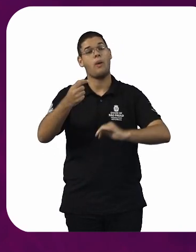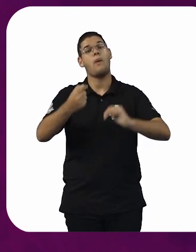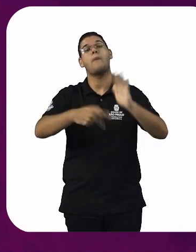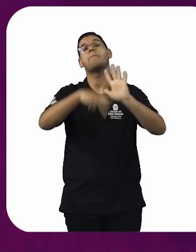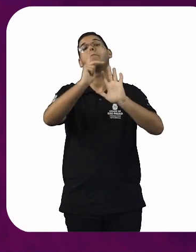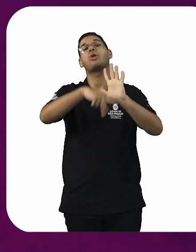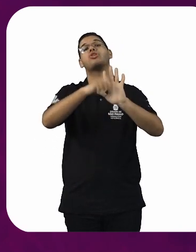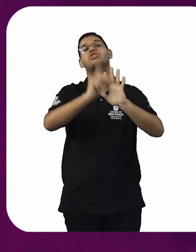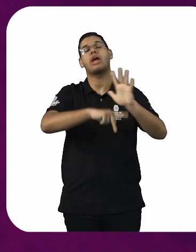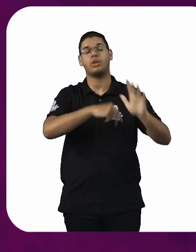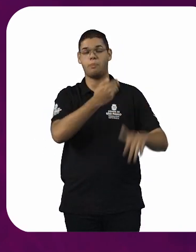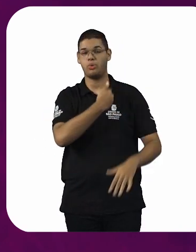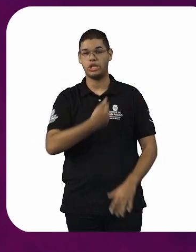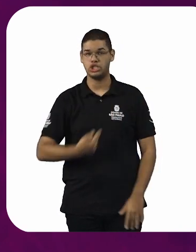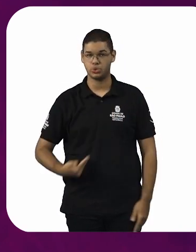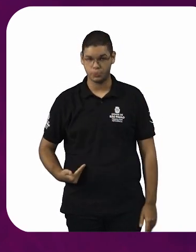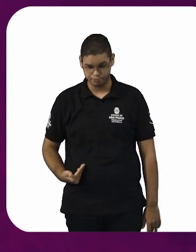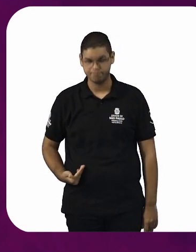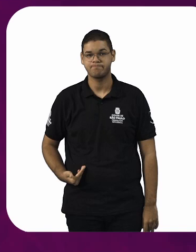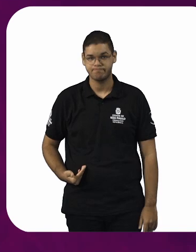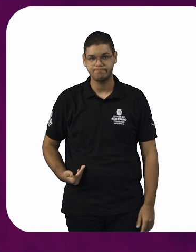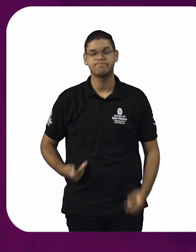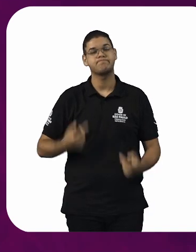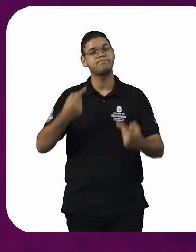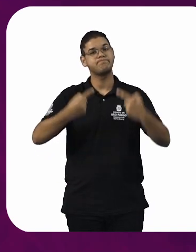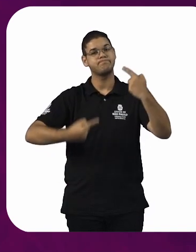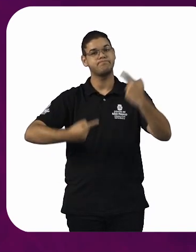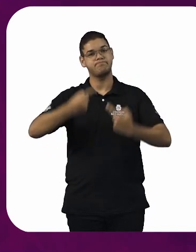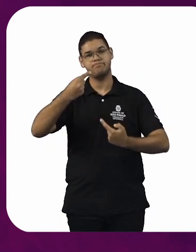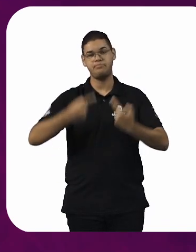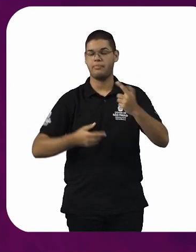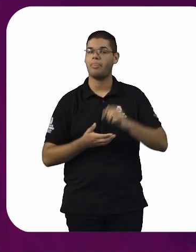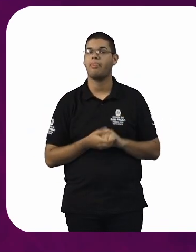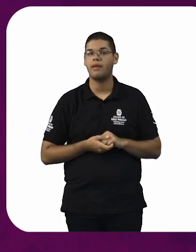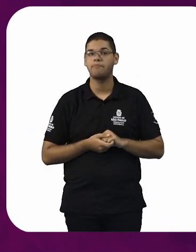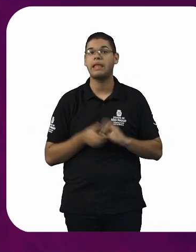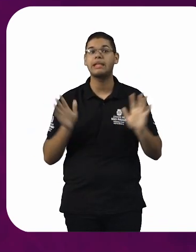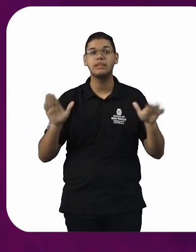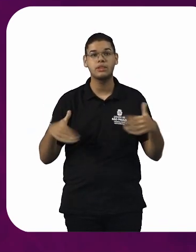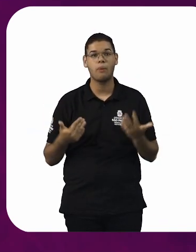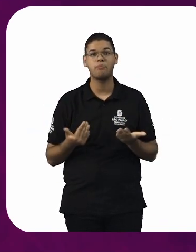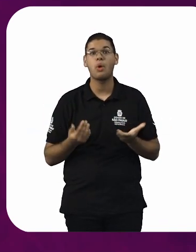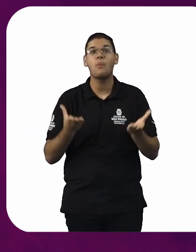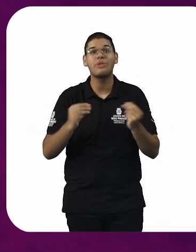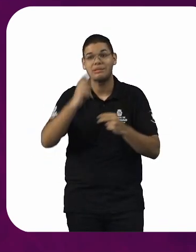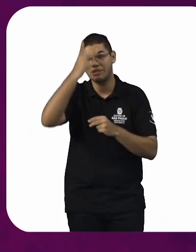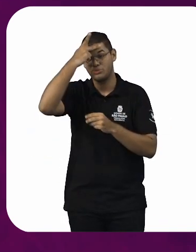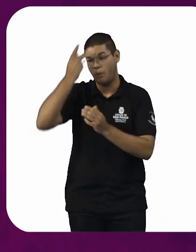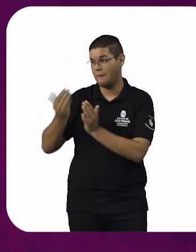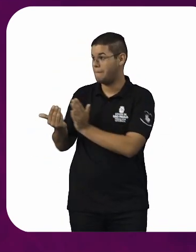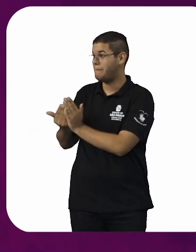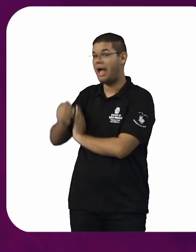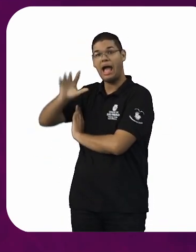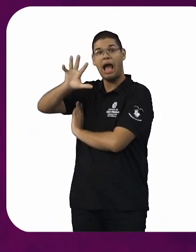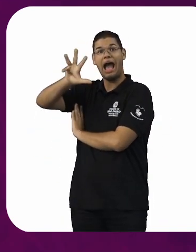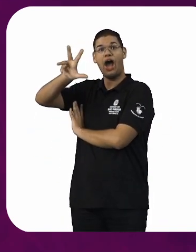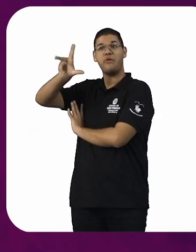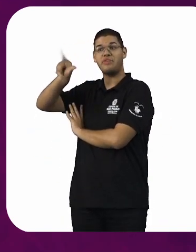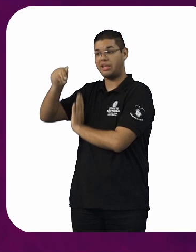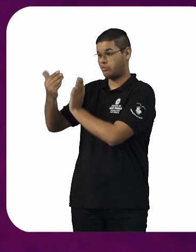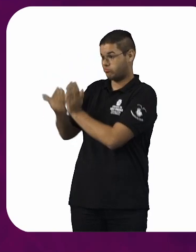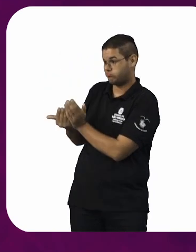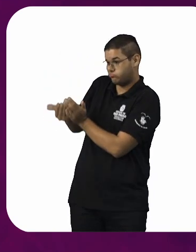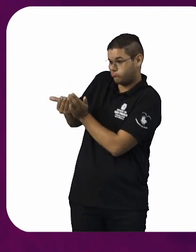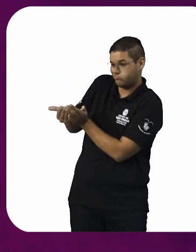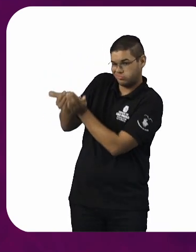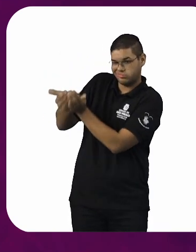então a vinda, né, forçada, o sequestro de pessoas negras do continente africano teve